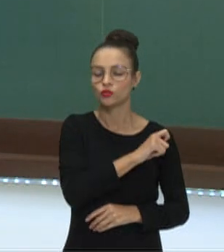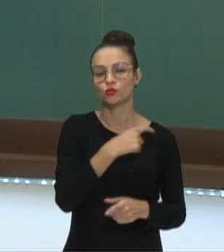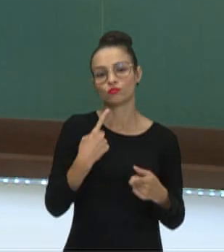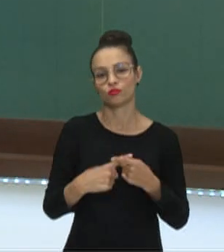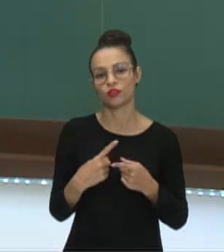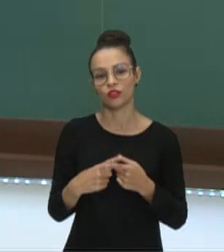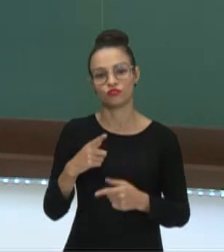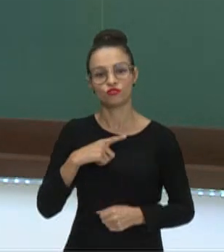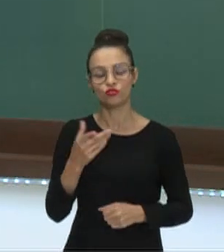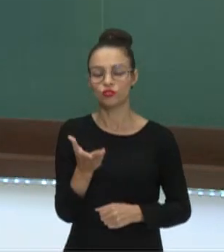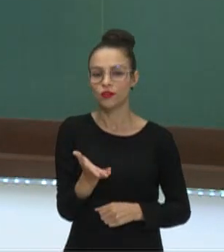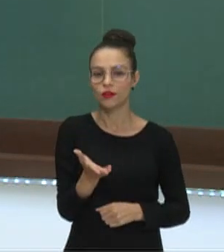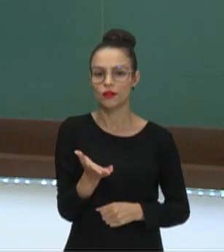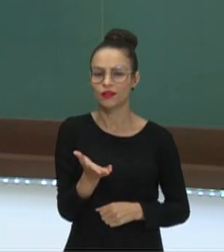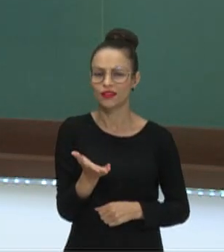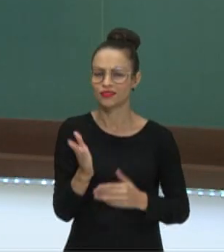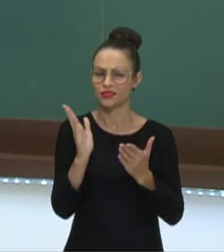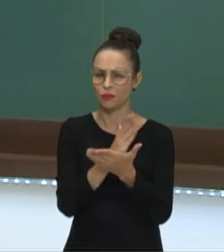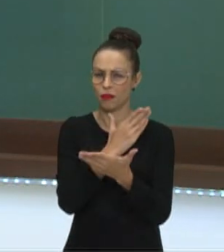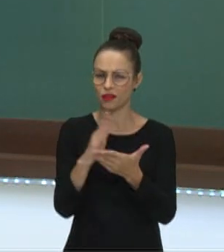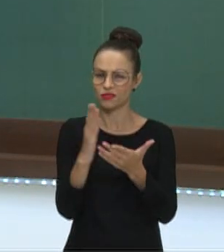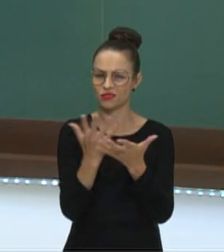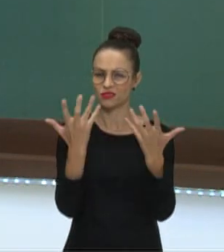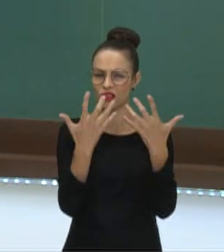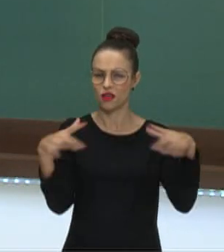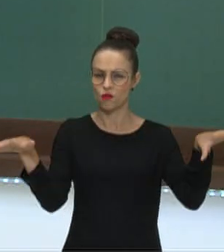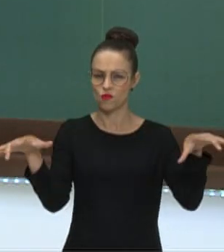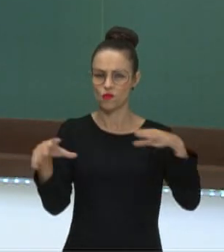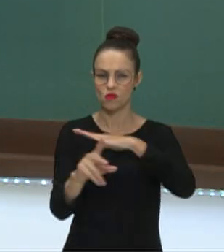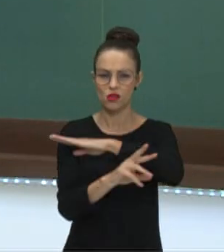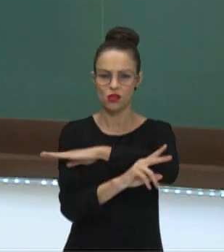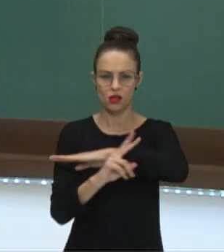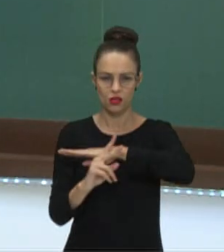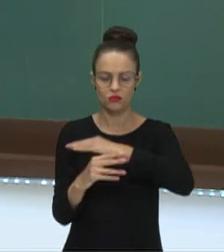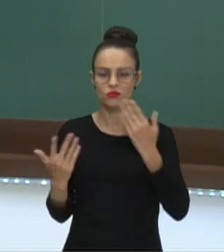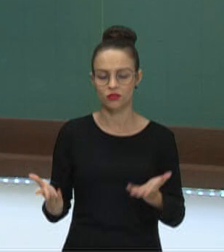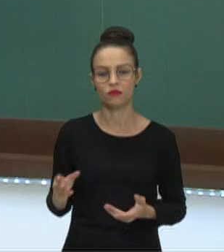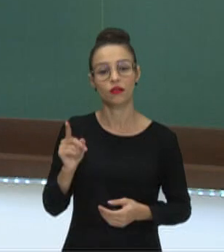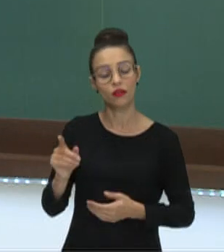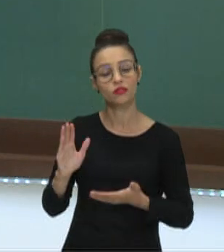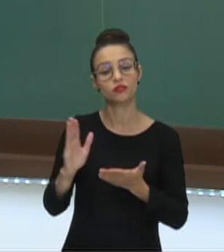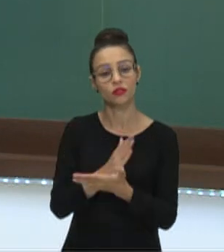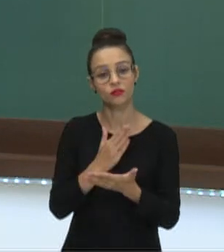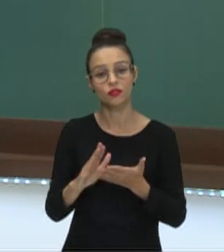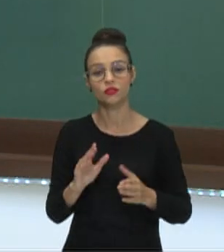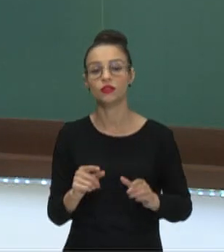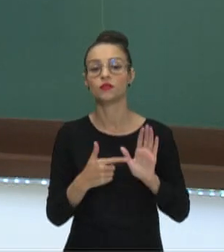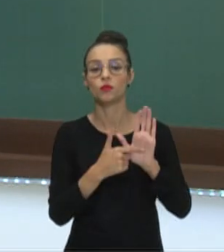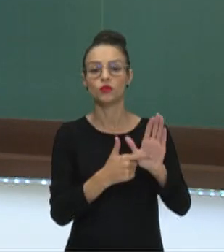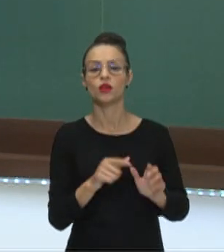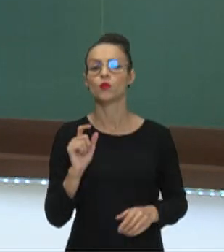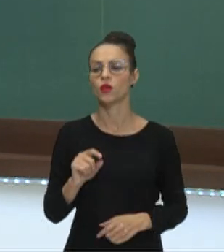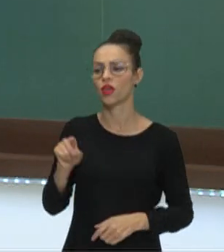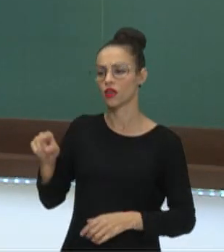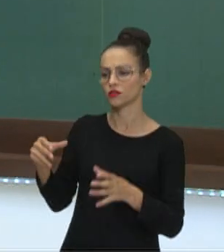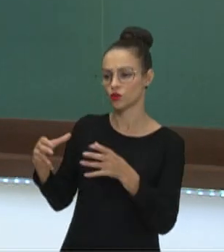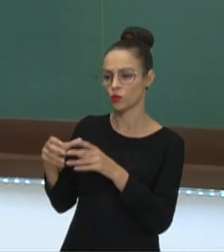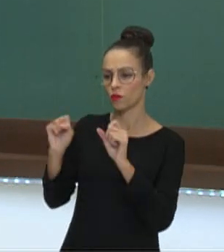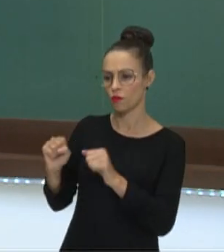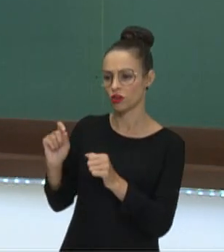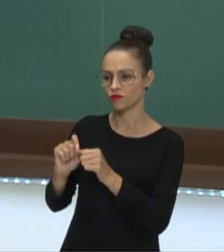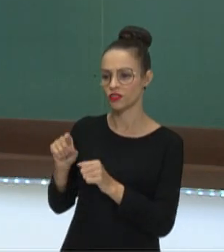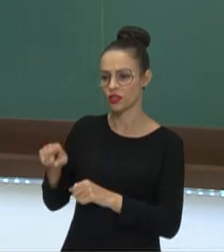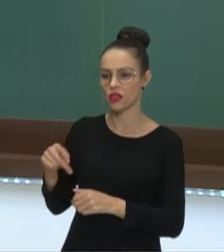existia uma classificação de raças. E essa classificação determinava o que as pessoas poderiam ou não